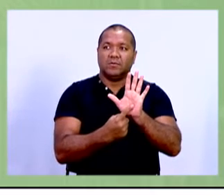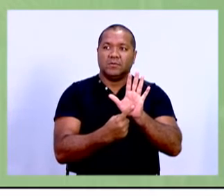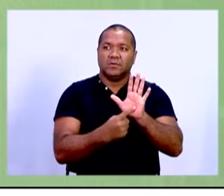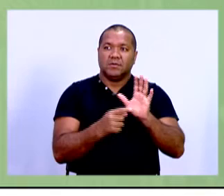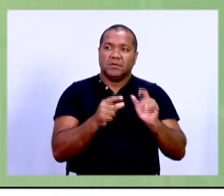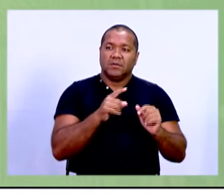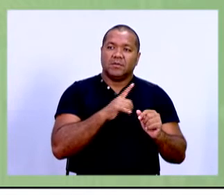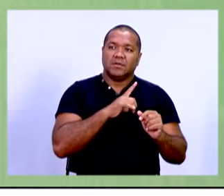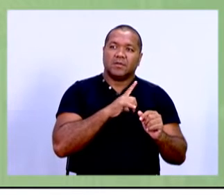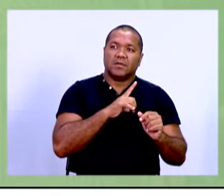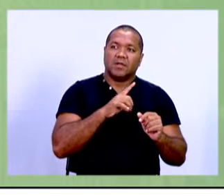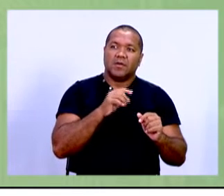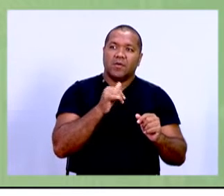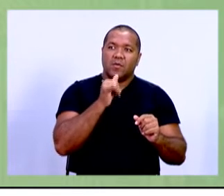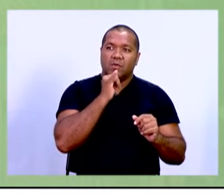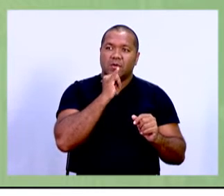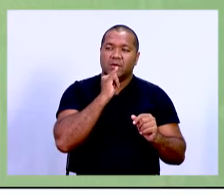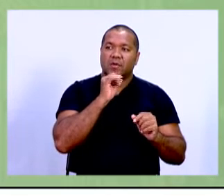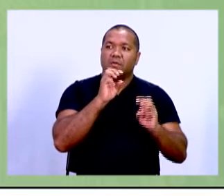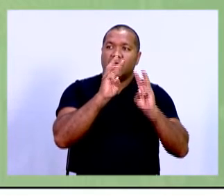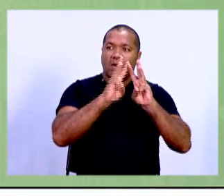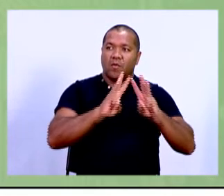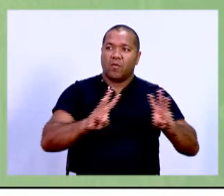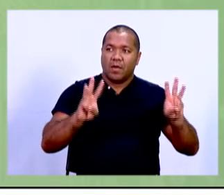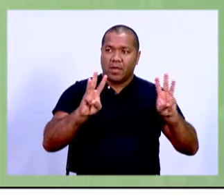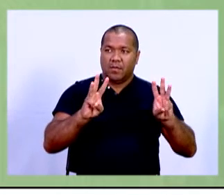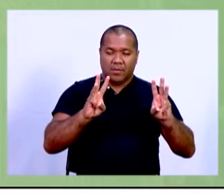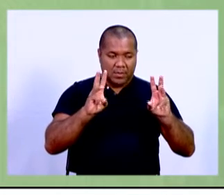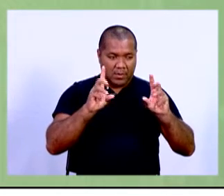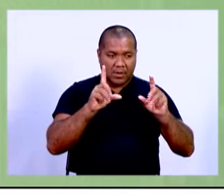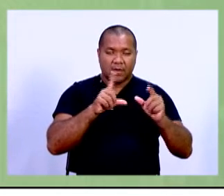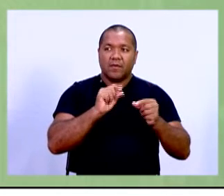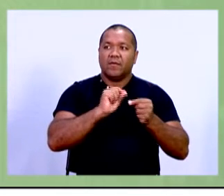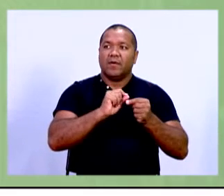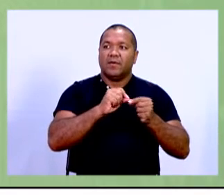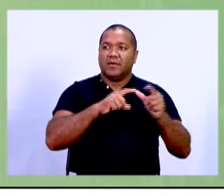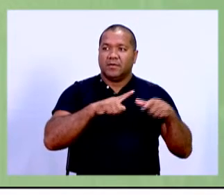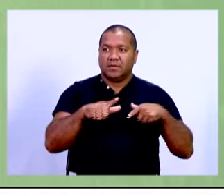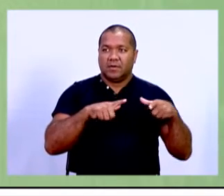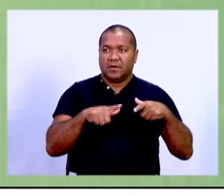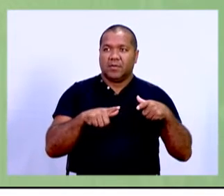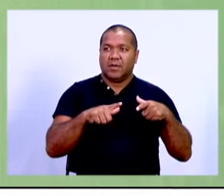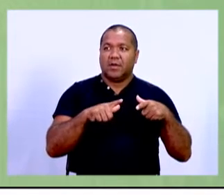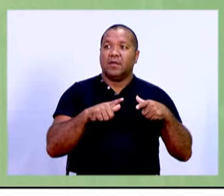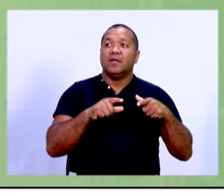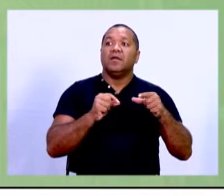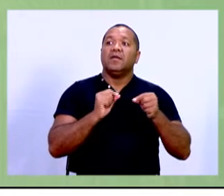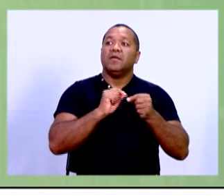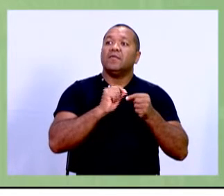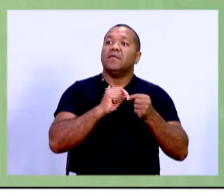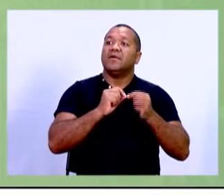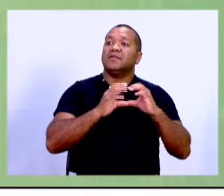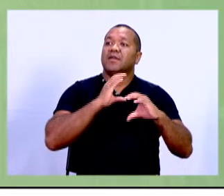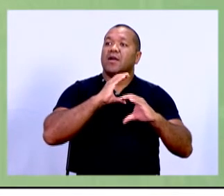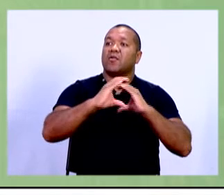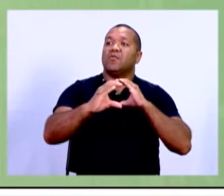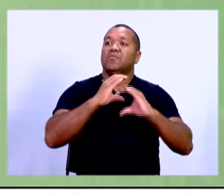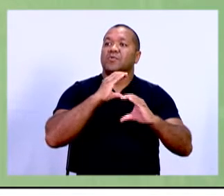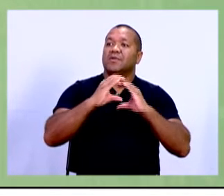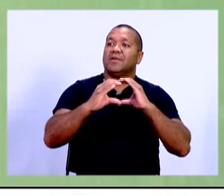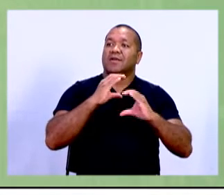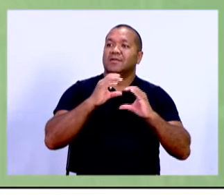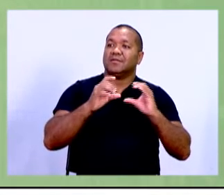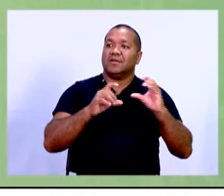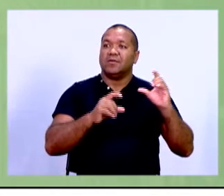executável, que no caso é a nossa aplicação web, que vai executar, e vai realizar uma comunicação com a